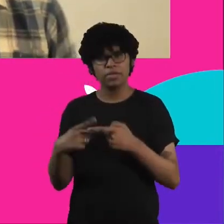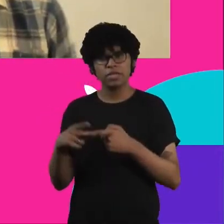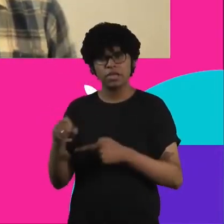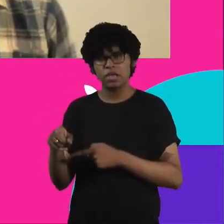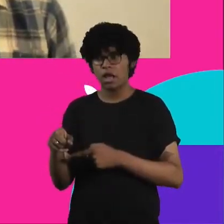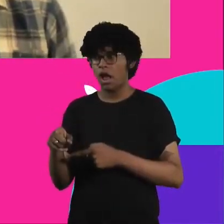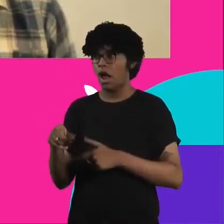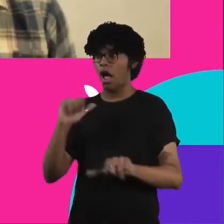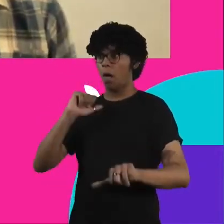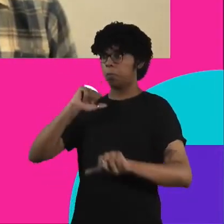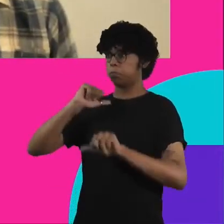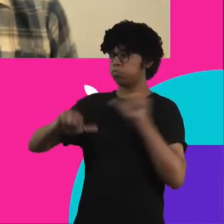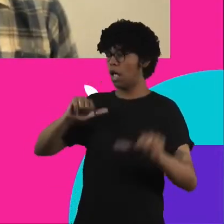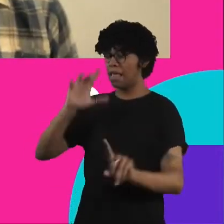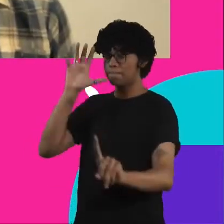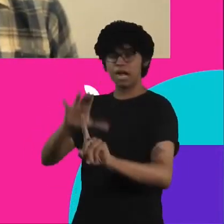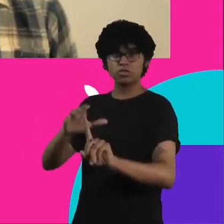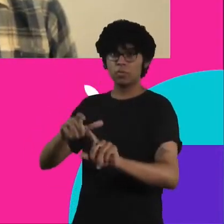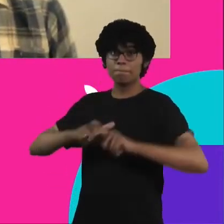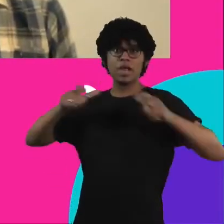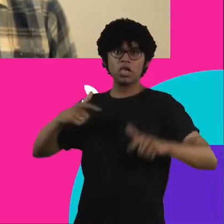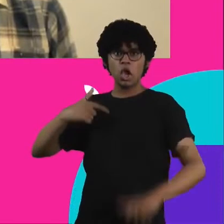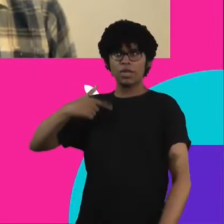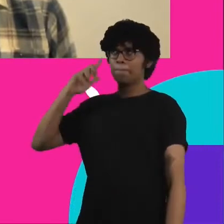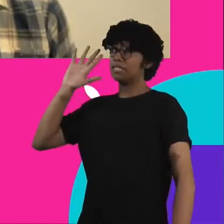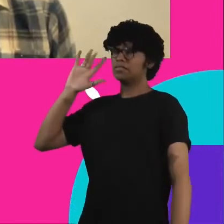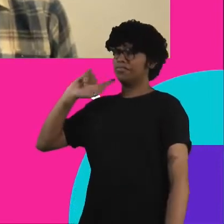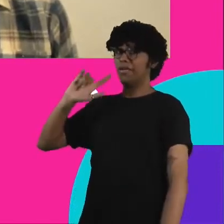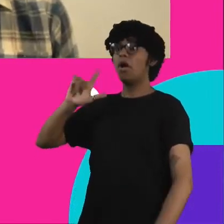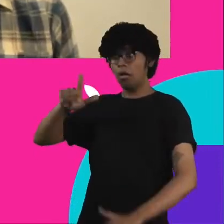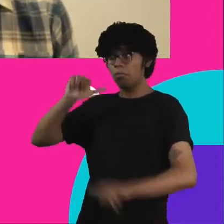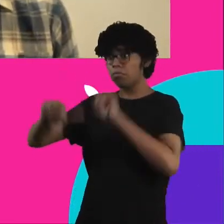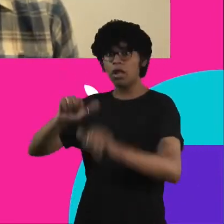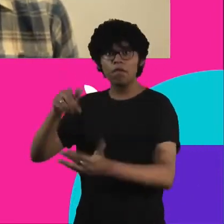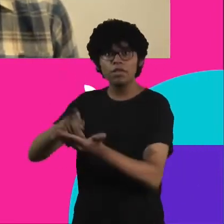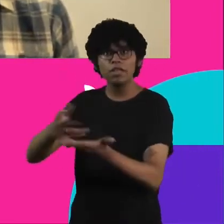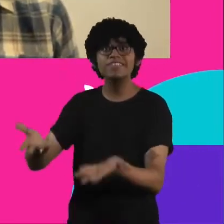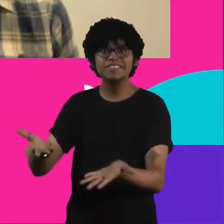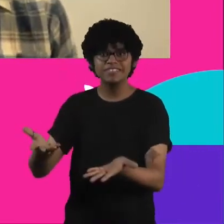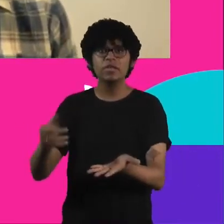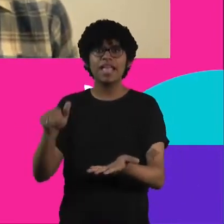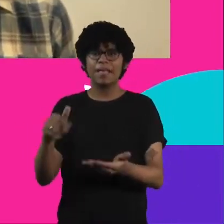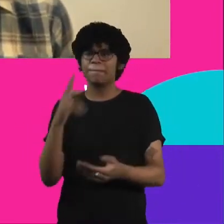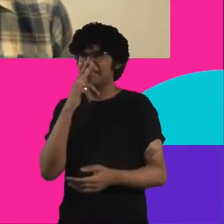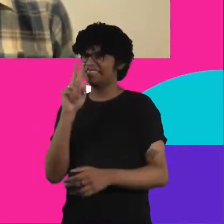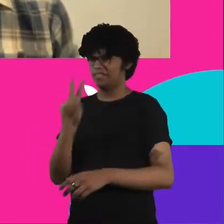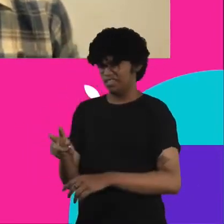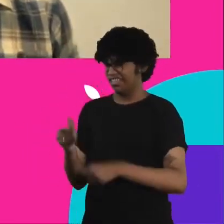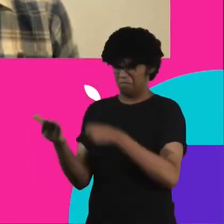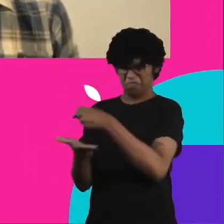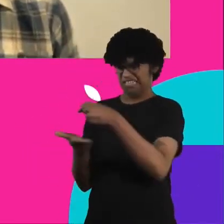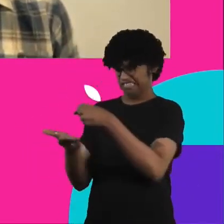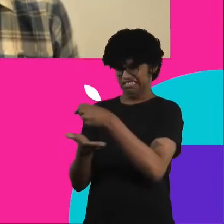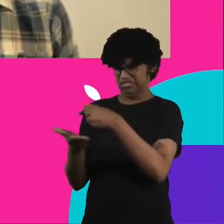acabou fazendo uma diferença muito maior do que eu achava que faria. O projeto, na verdade, foi uma coisa que